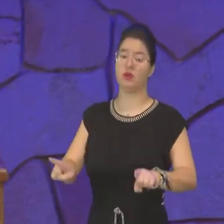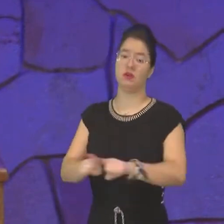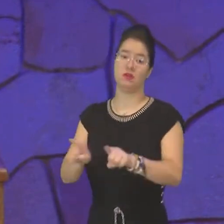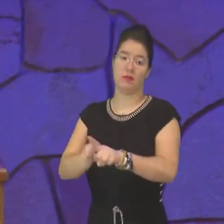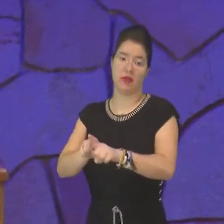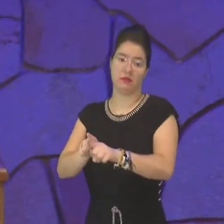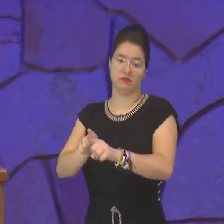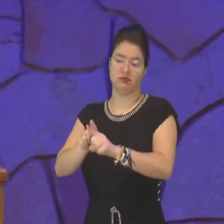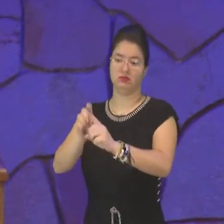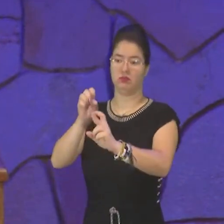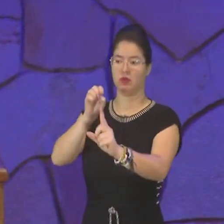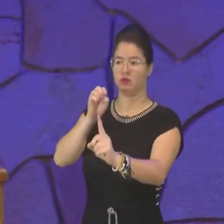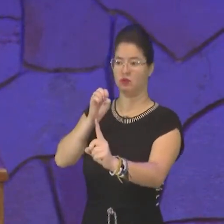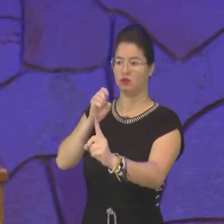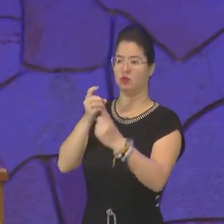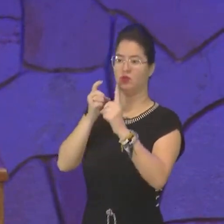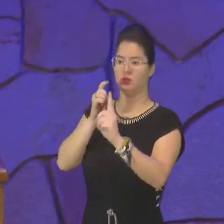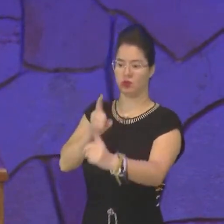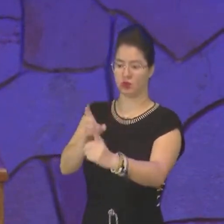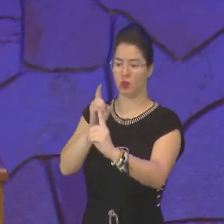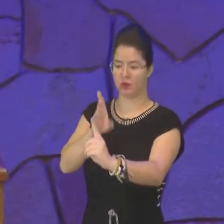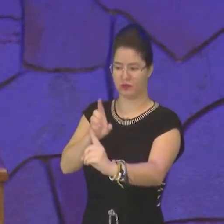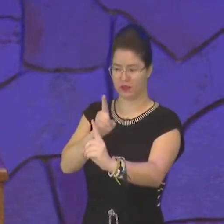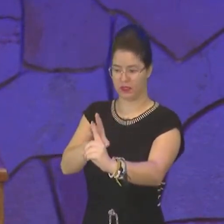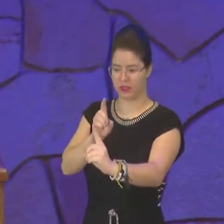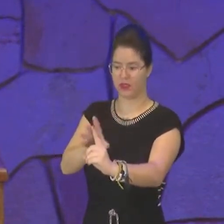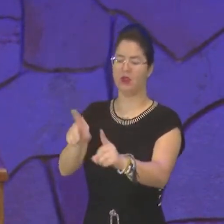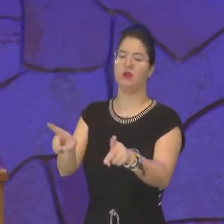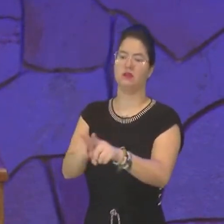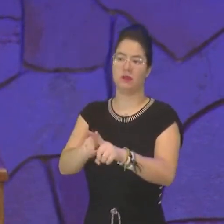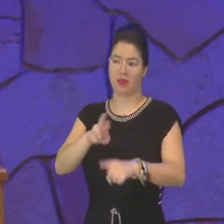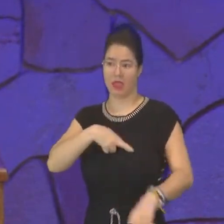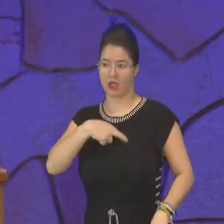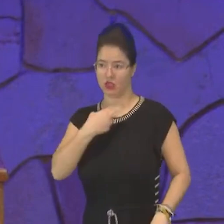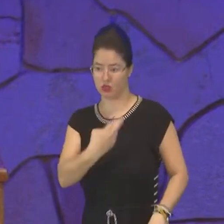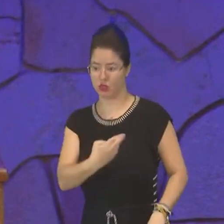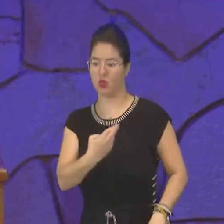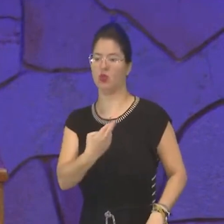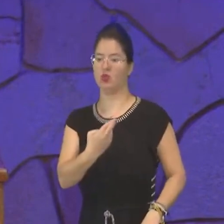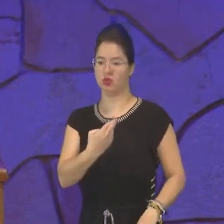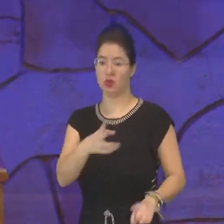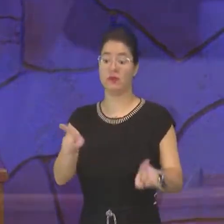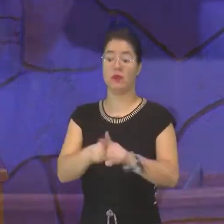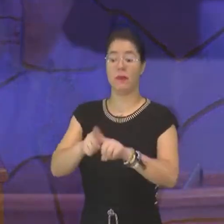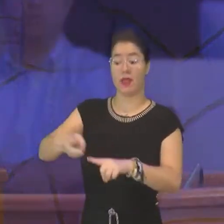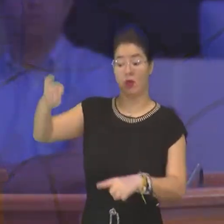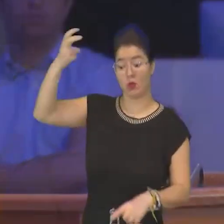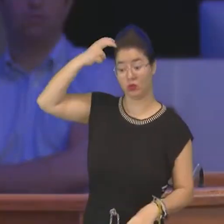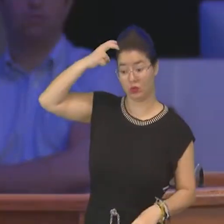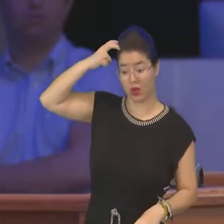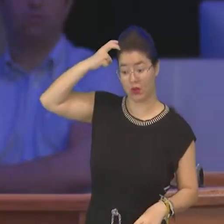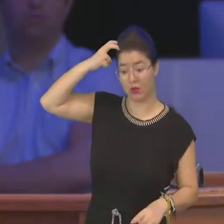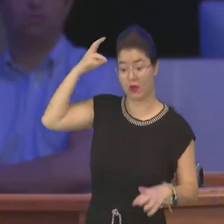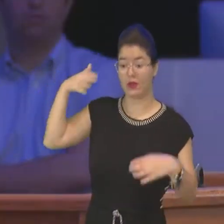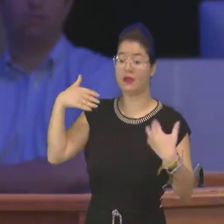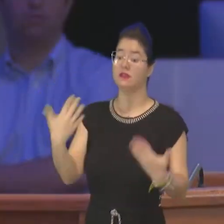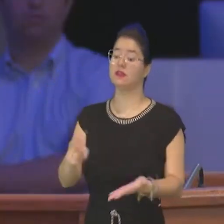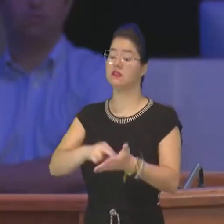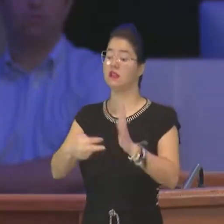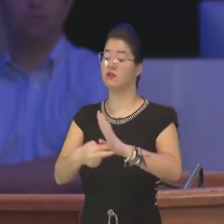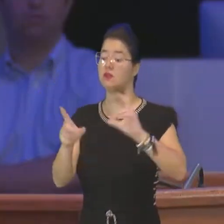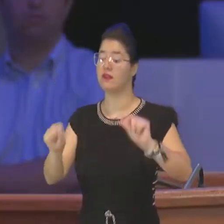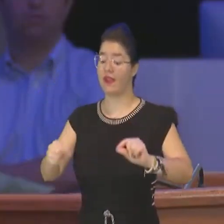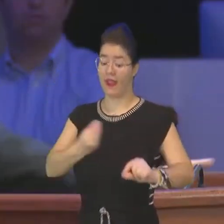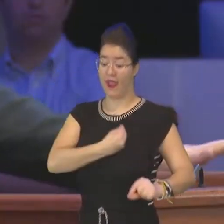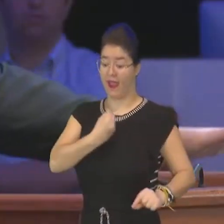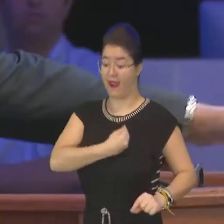doutrinário, com conteúdo religioso, com conteúdo cultural. Ou seja, a vida do cristão,